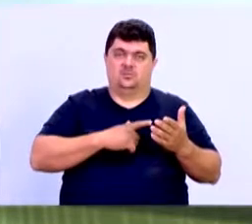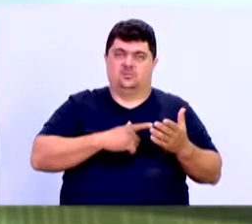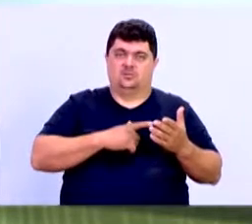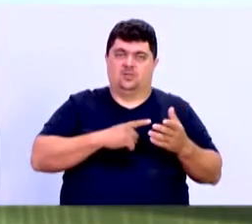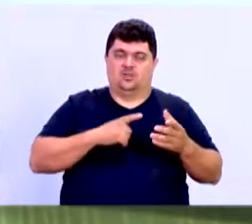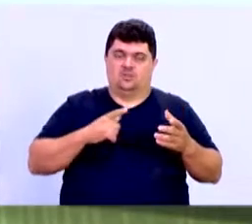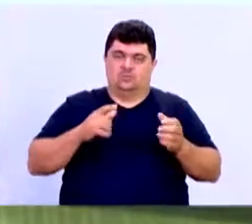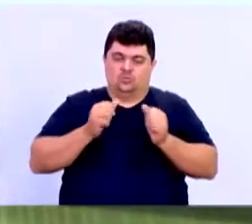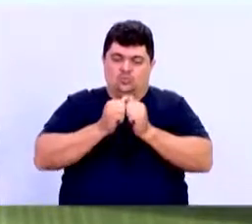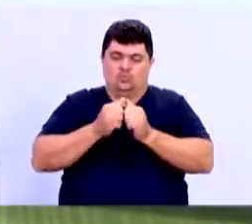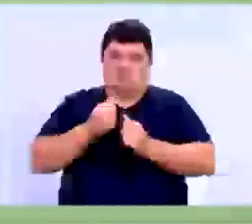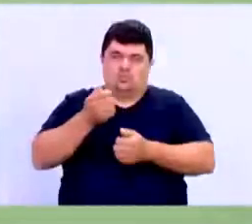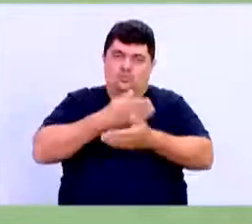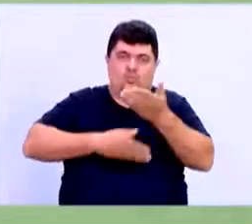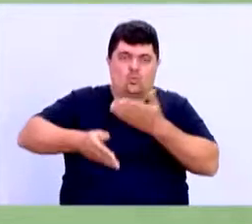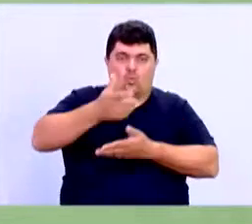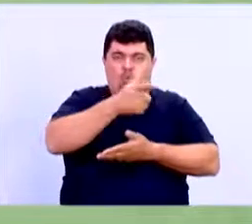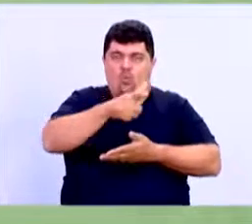várias outras.